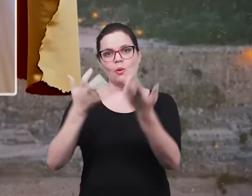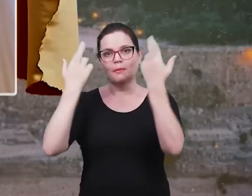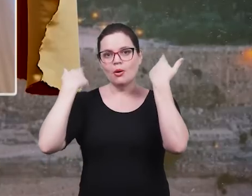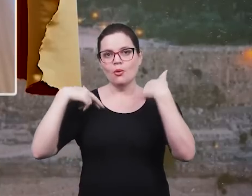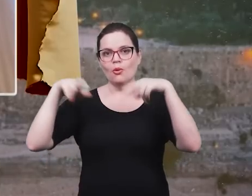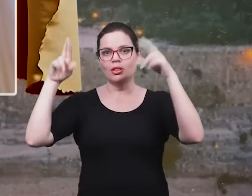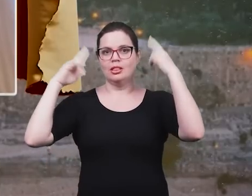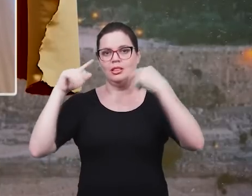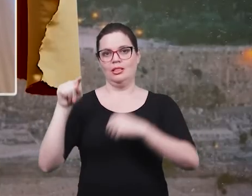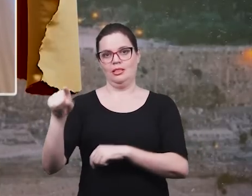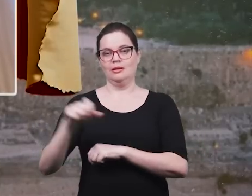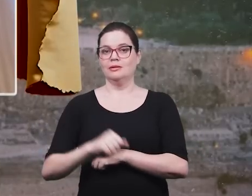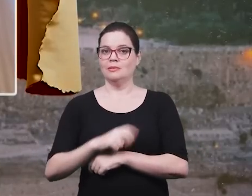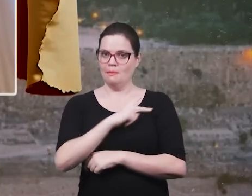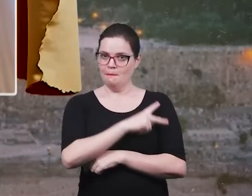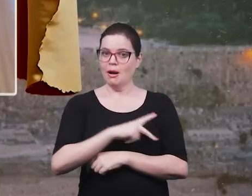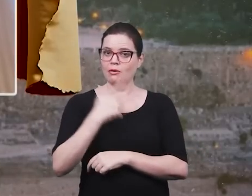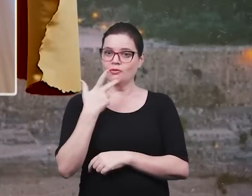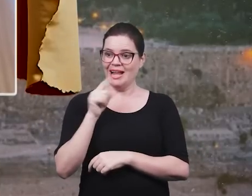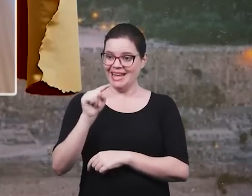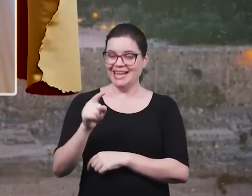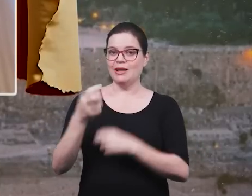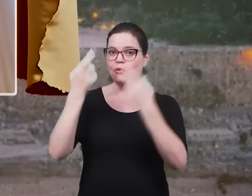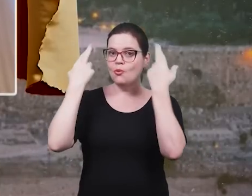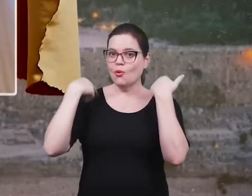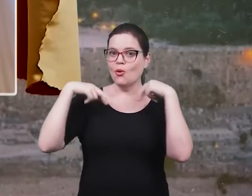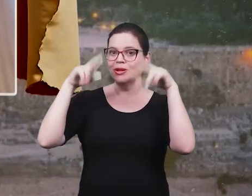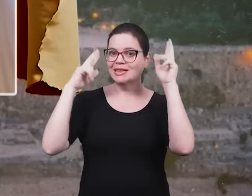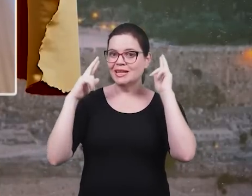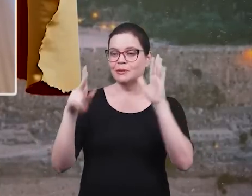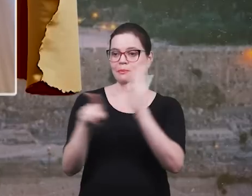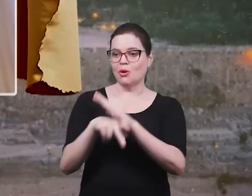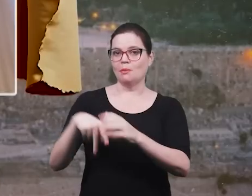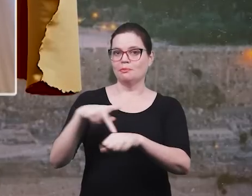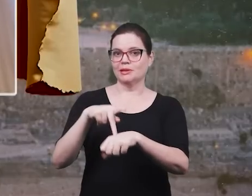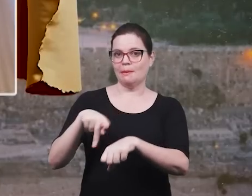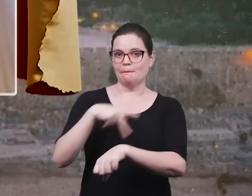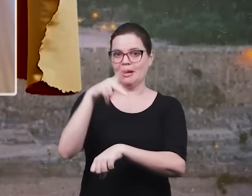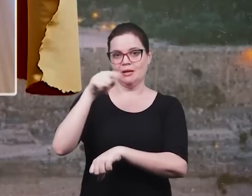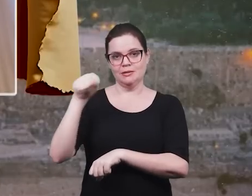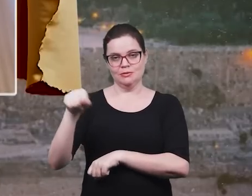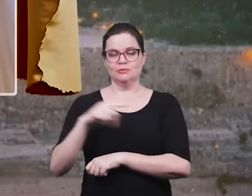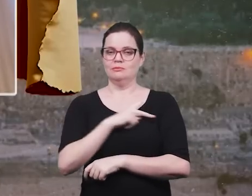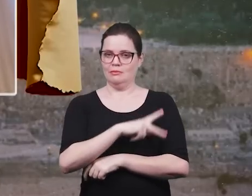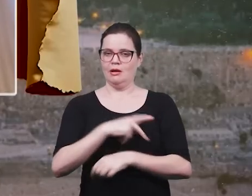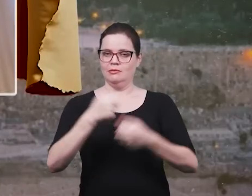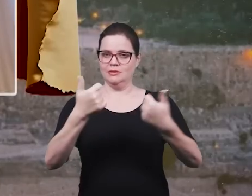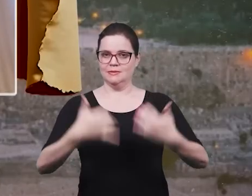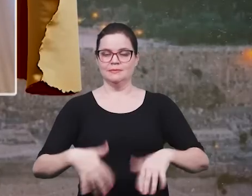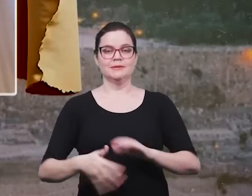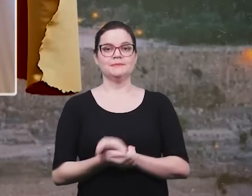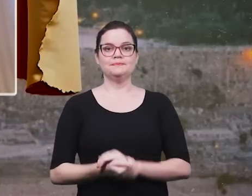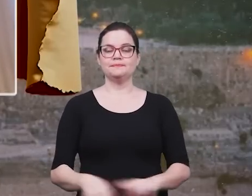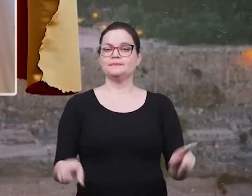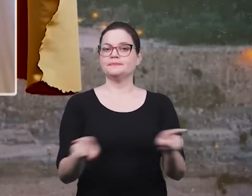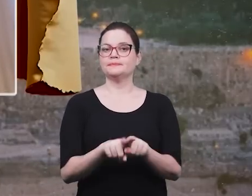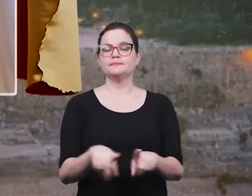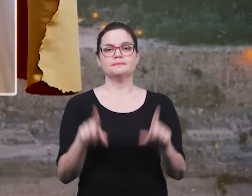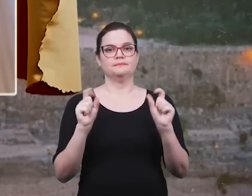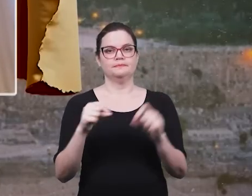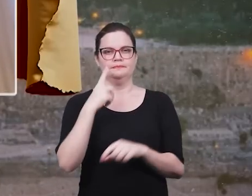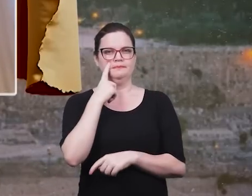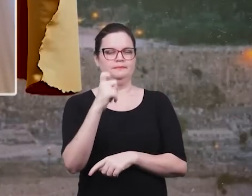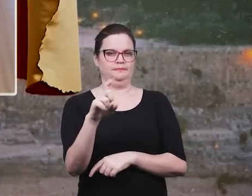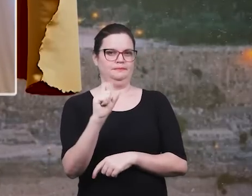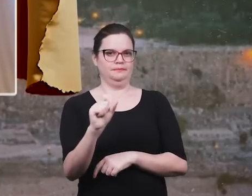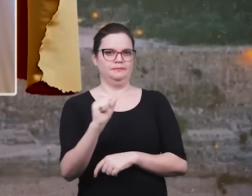apóstolo Paulo descreve dessa maneira, exatamente nessa forma, né? Maravilha. Mas o mais interessante em tudo isso